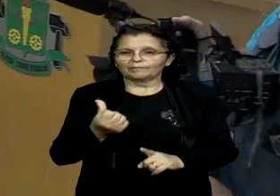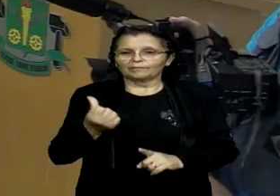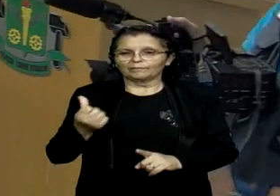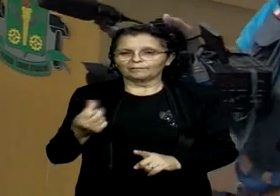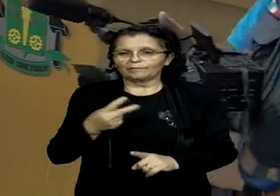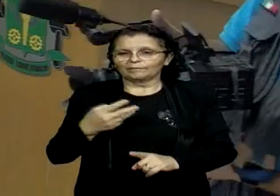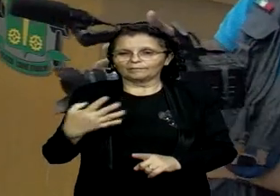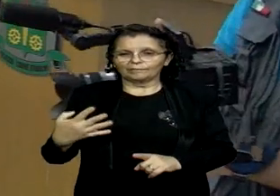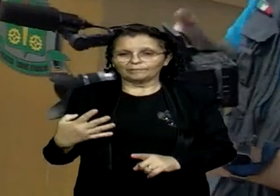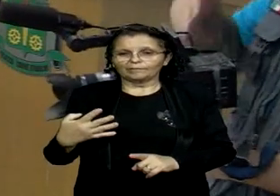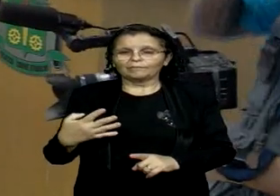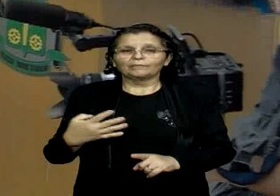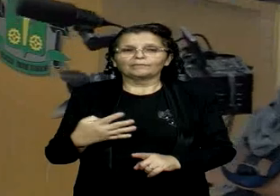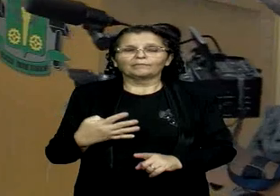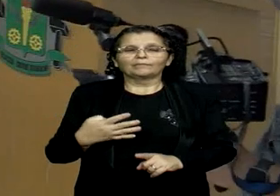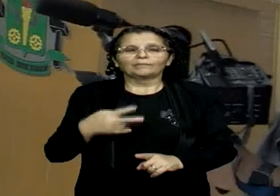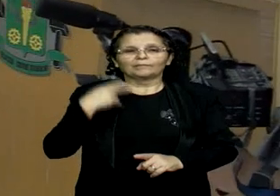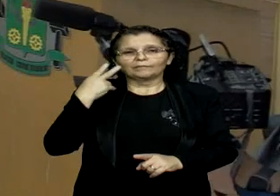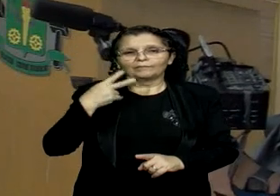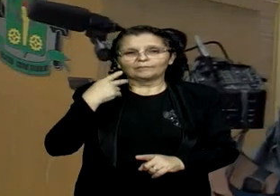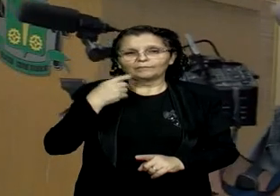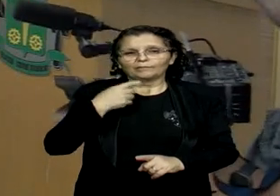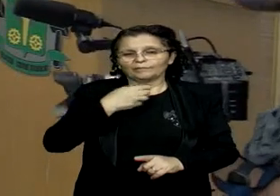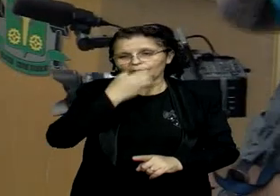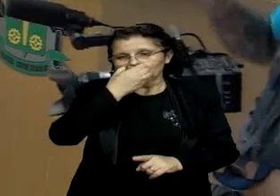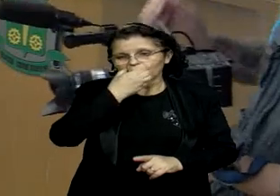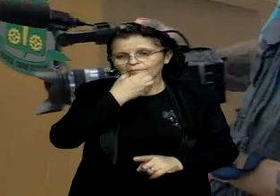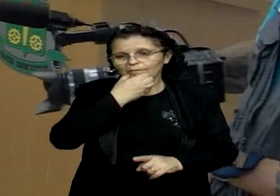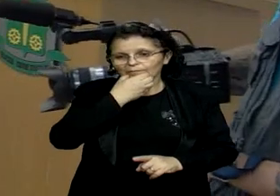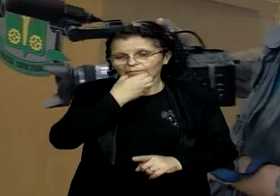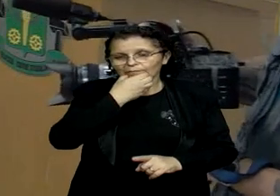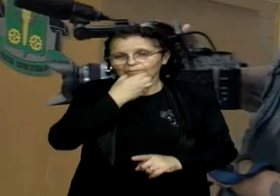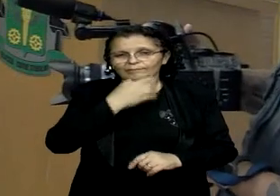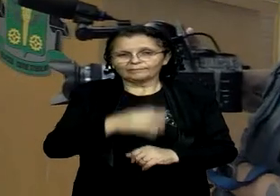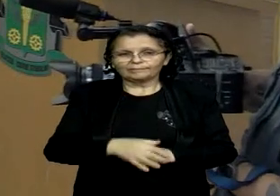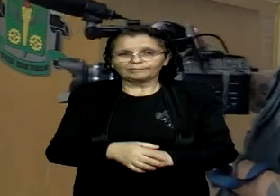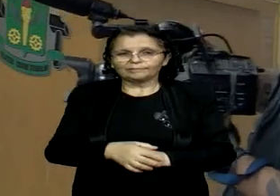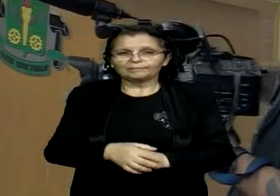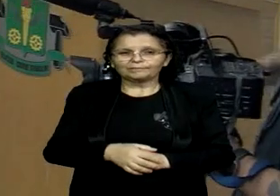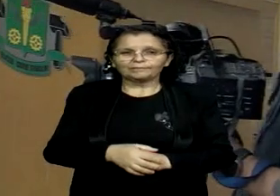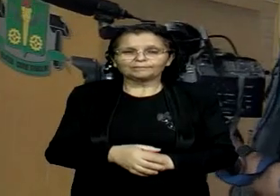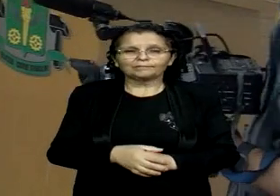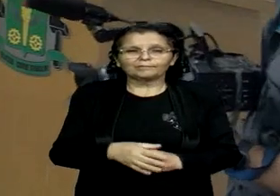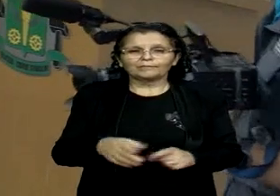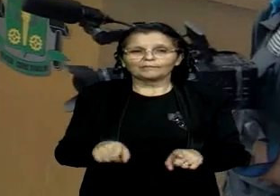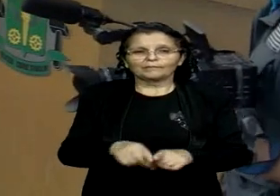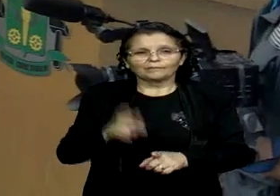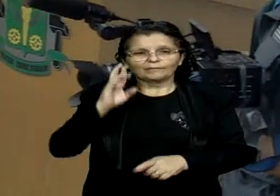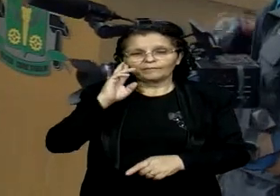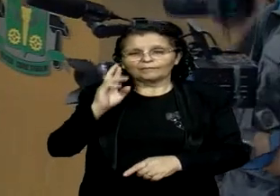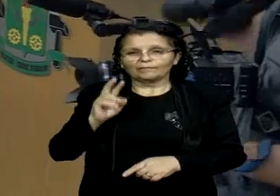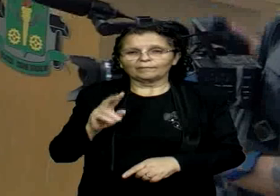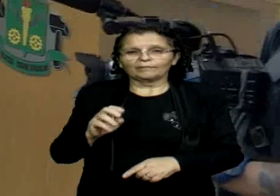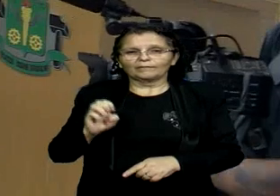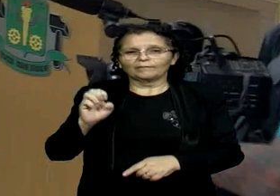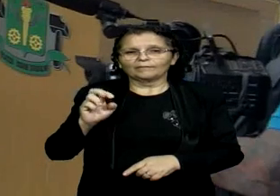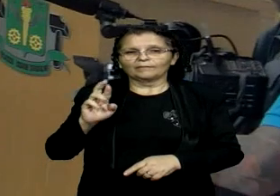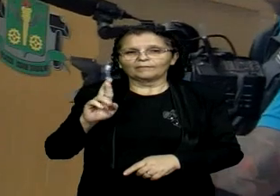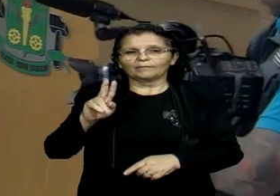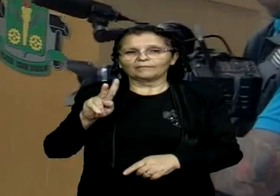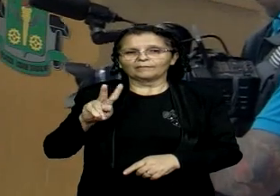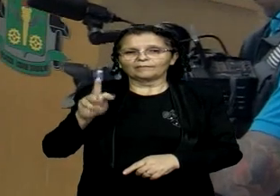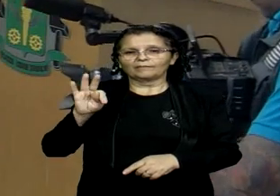de 2024, do nobre vereador e presidente desta casa, Carmônio Bastos, para o senhor Erivelton